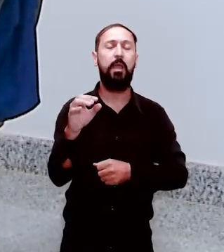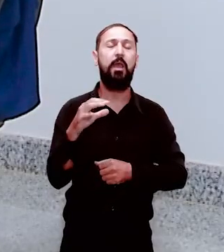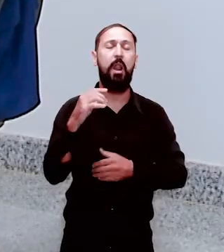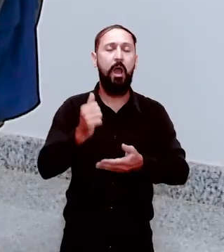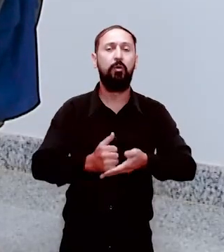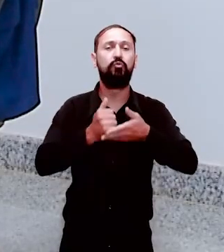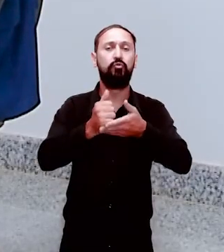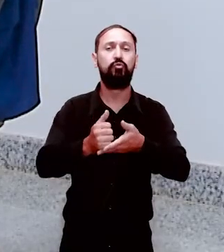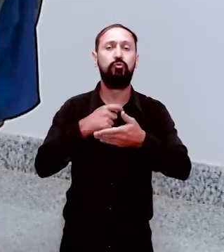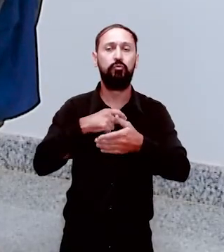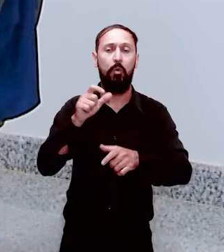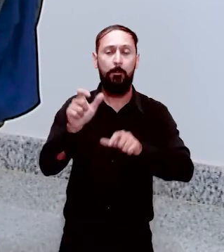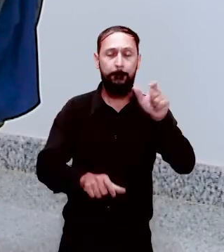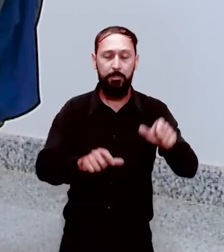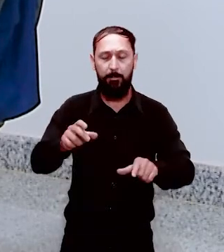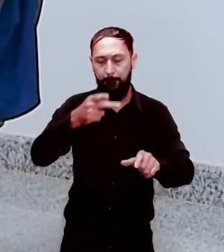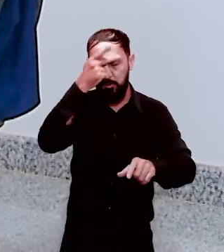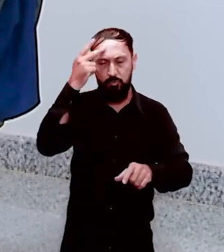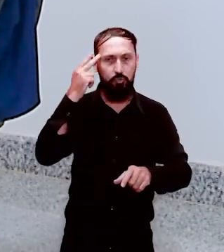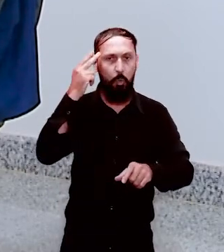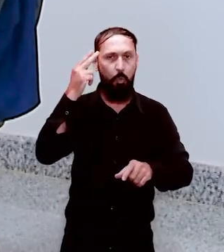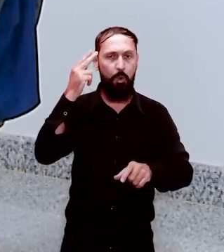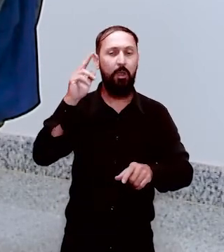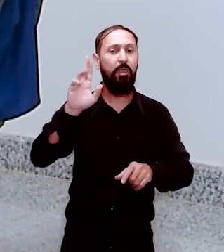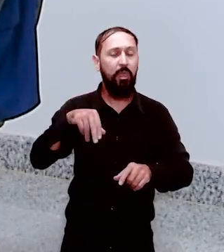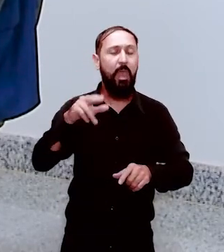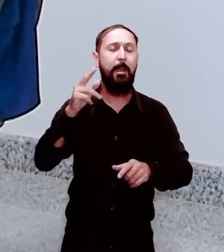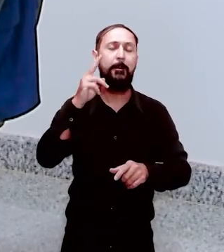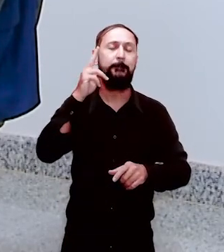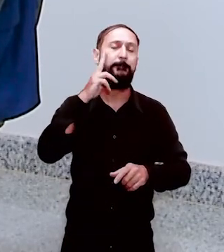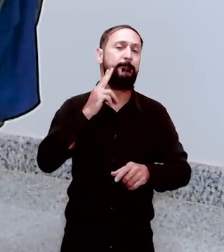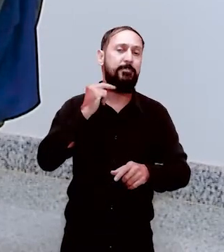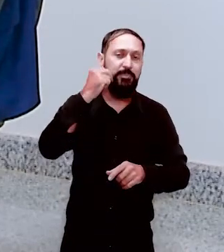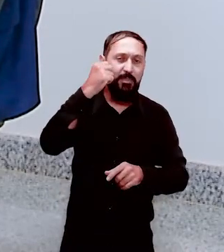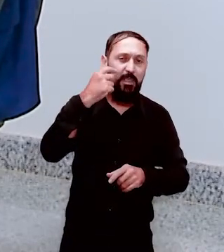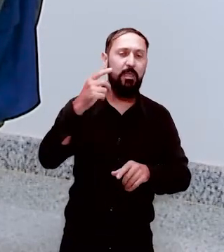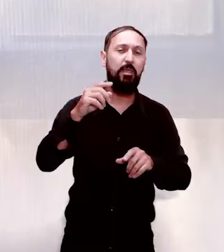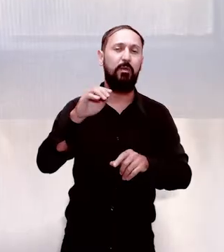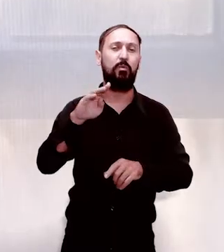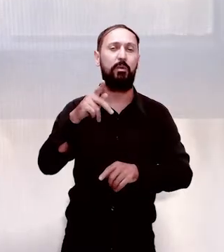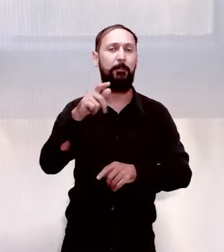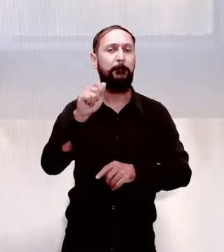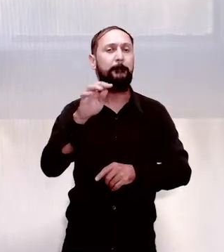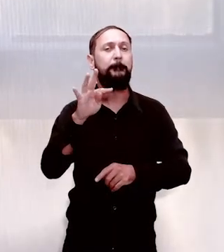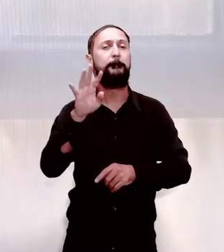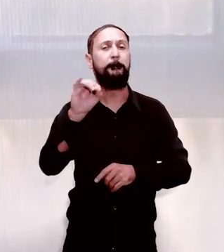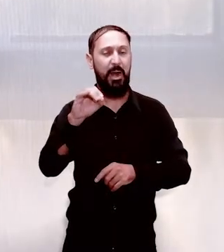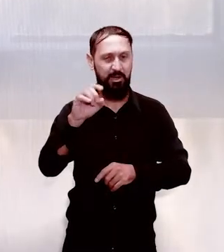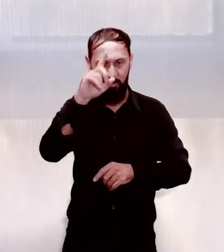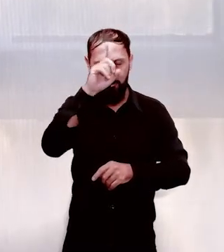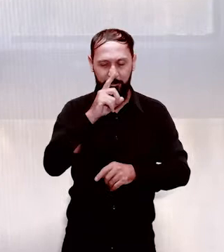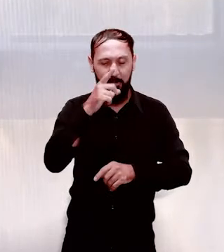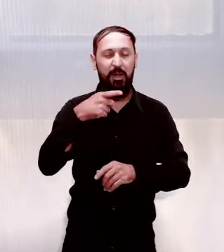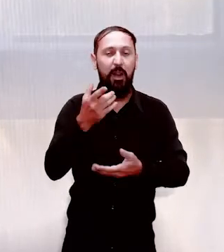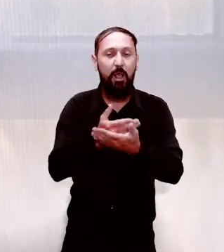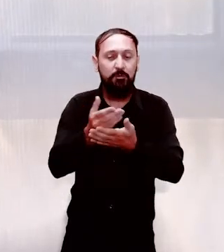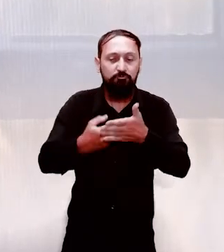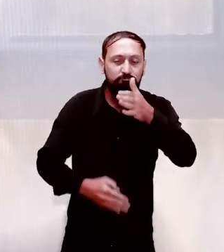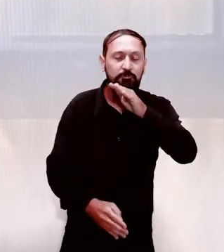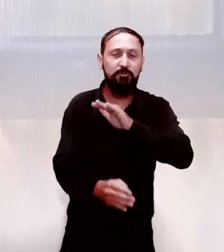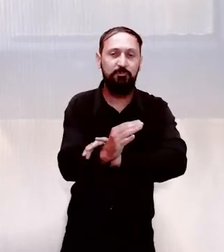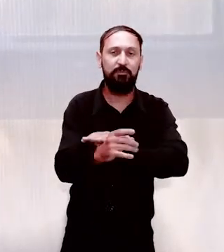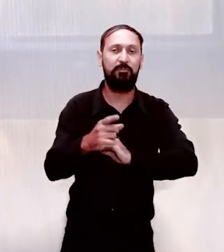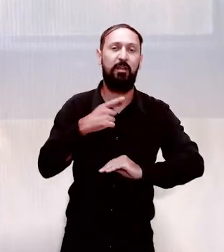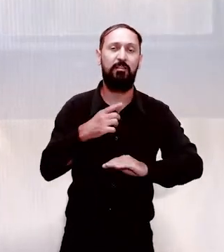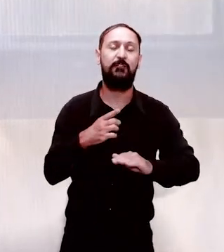raciais proporcionaram o acesso de pretos e pardos à universidade, principalmente num espaço que historicamente foi negada a